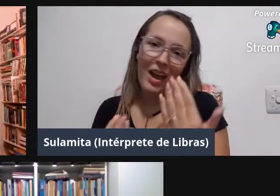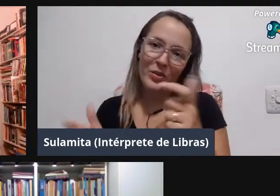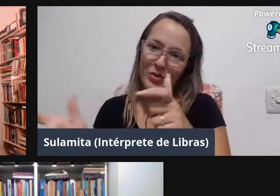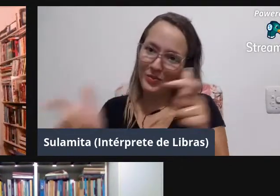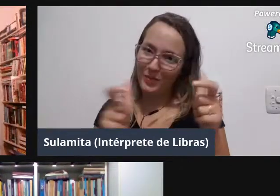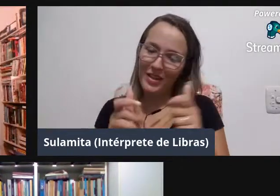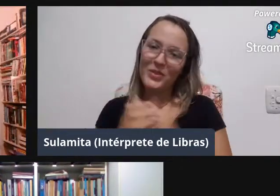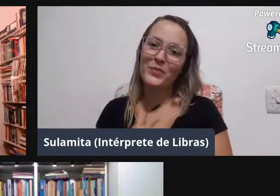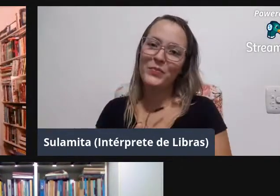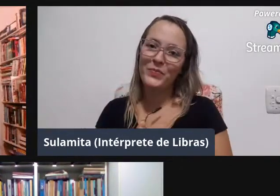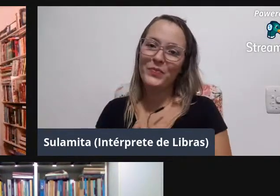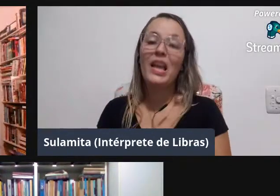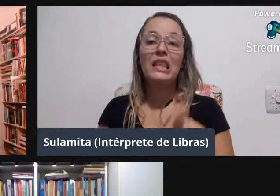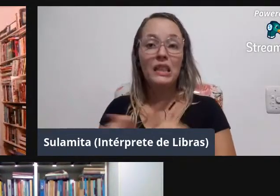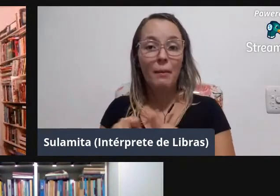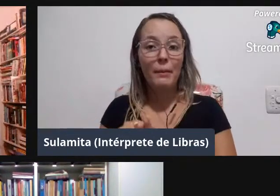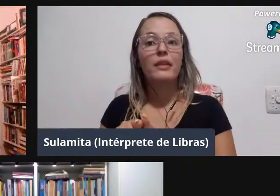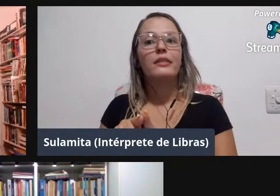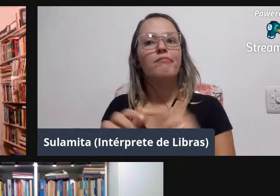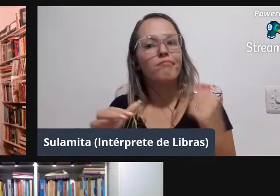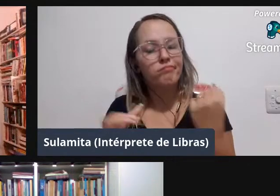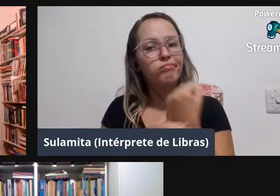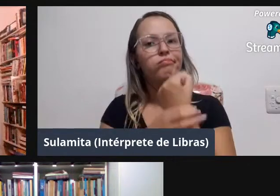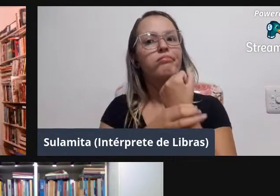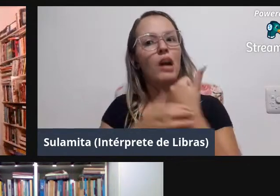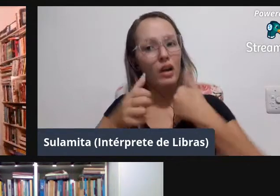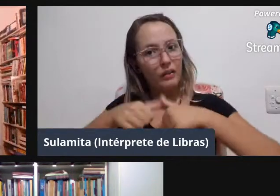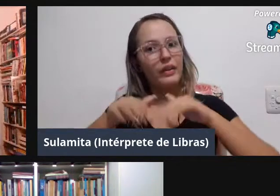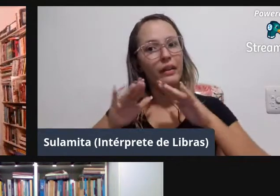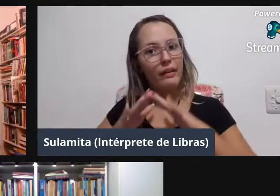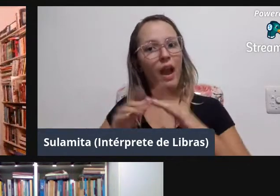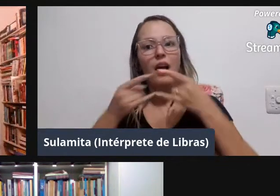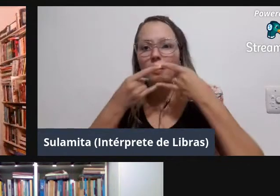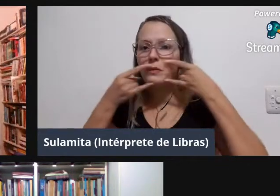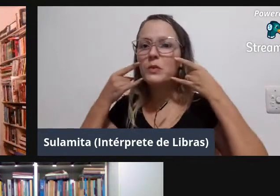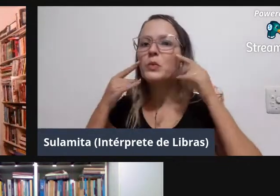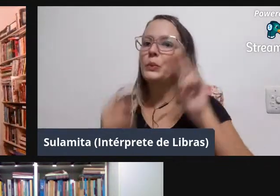E fiquem seguros, com saúde, usem máscara.